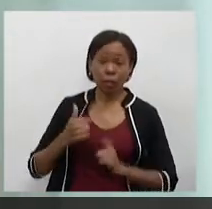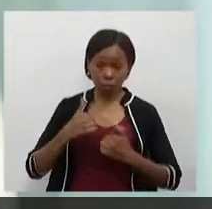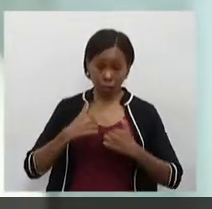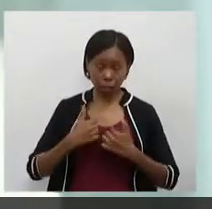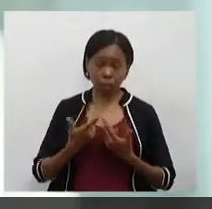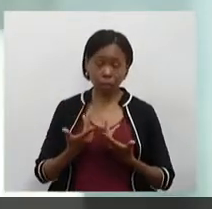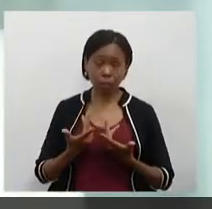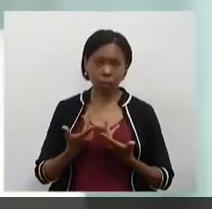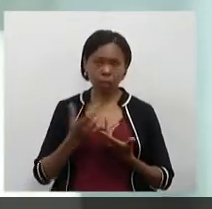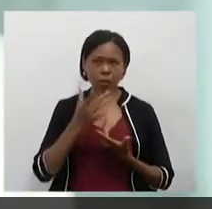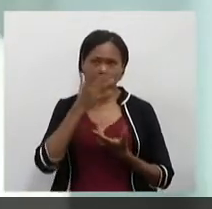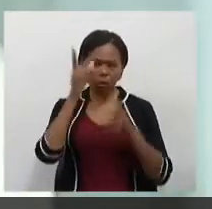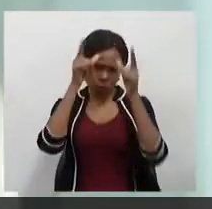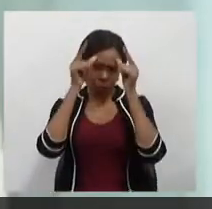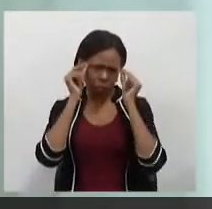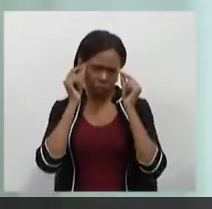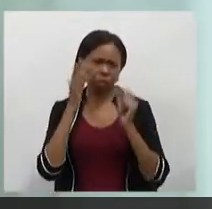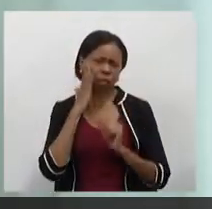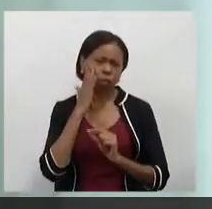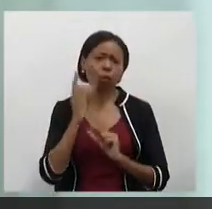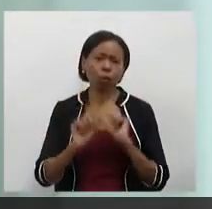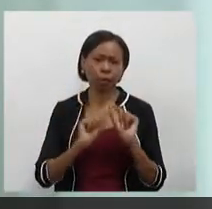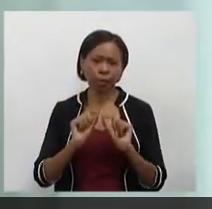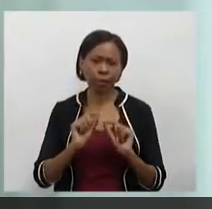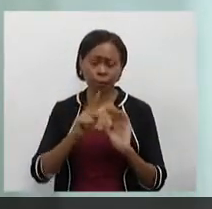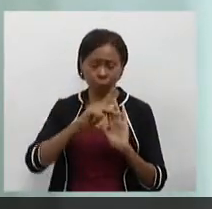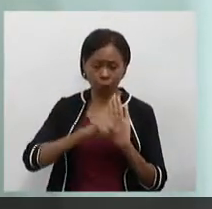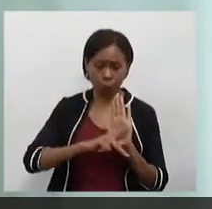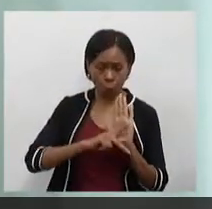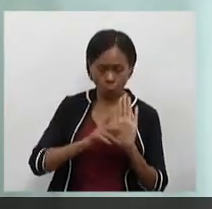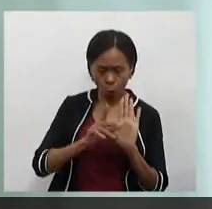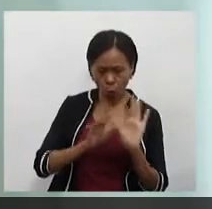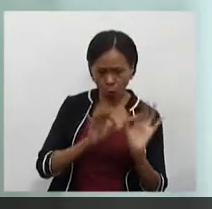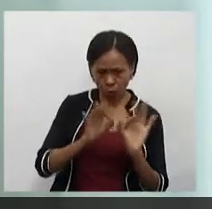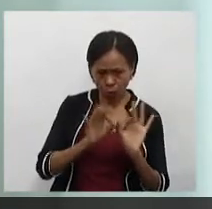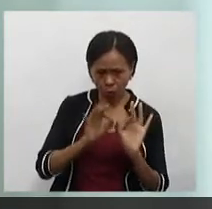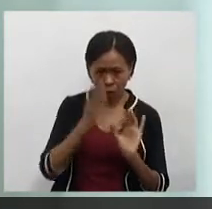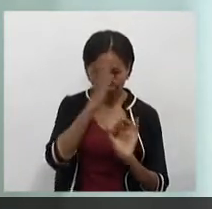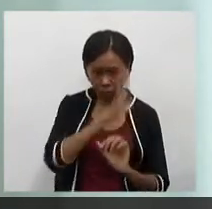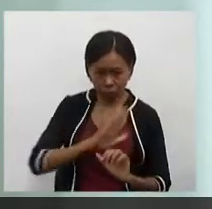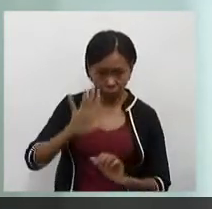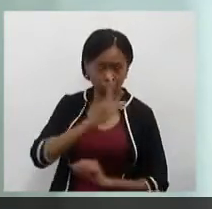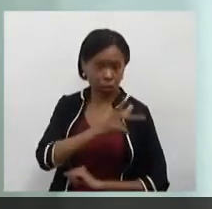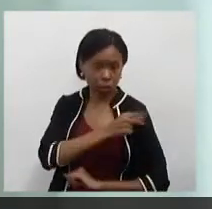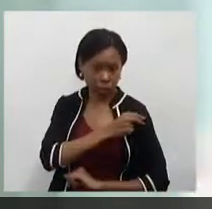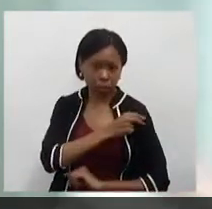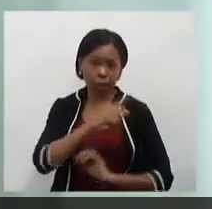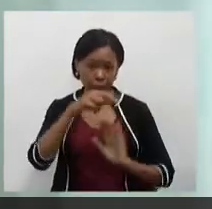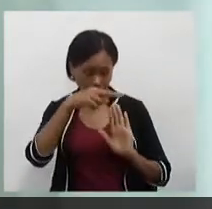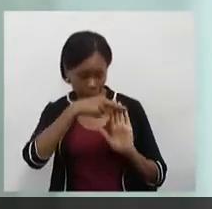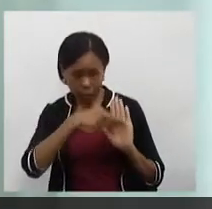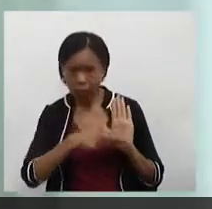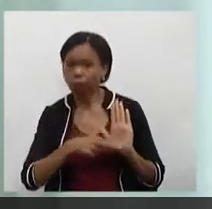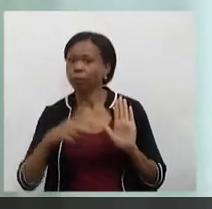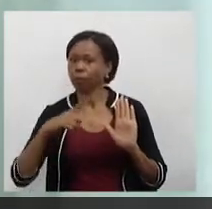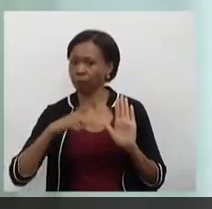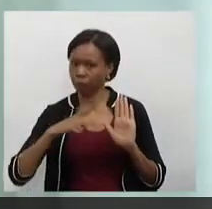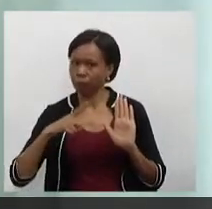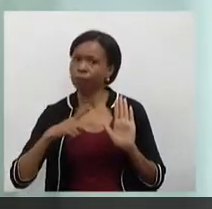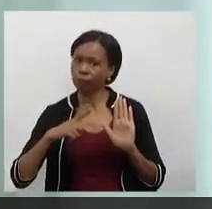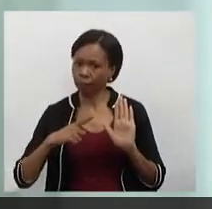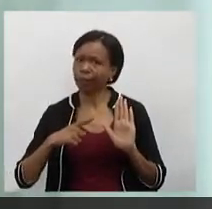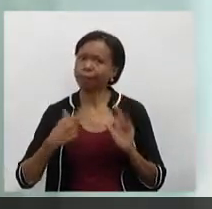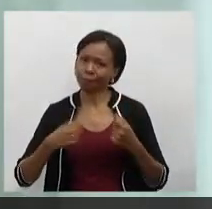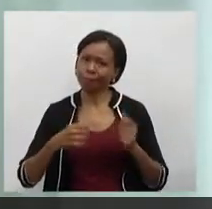Nacional de Imunização ele tem normas, e normas seguras, que muitas vezes o leigo aqui fora não sabe. Segurança de